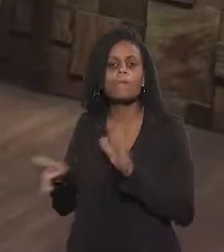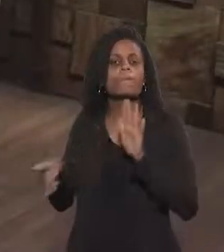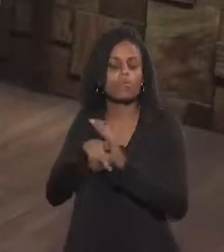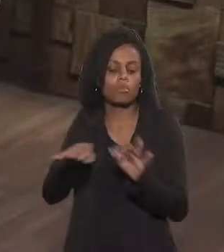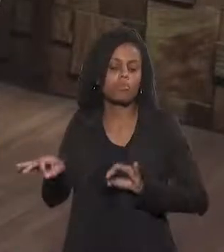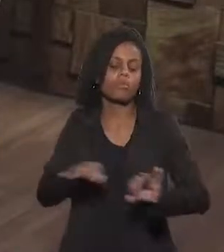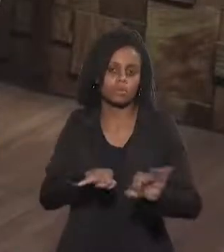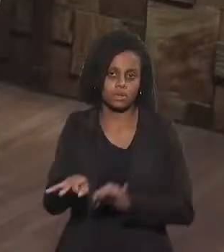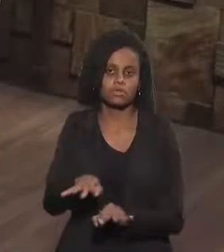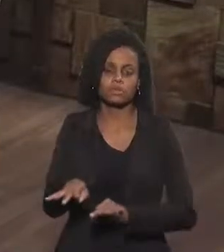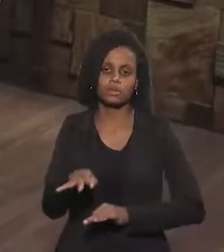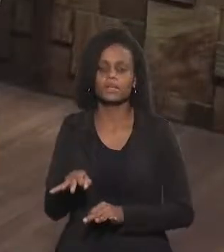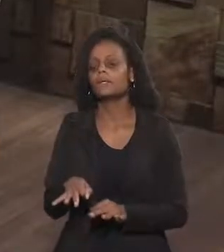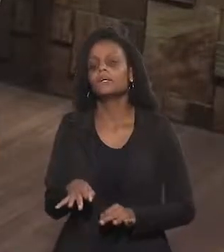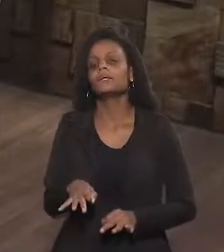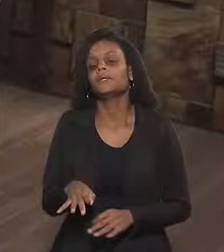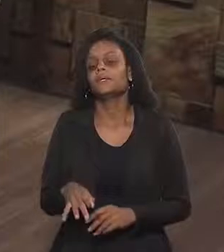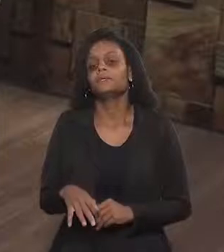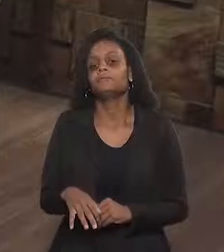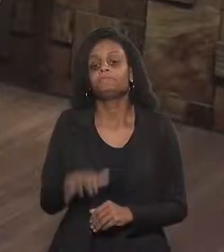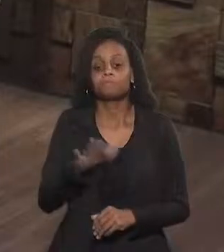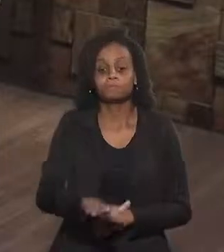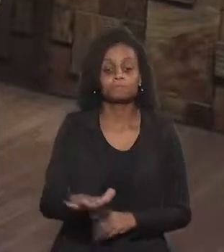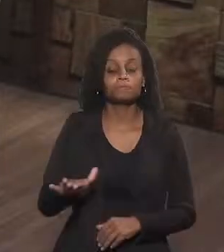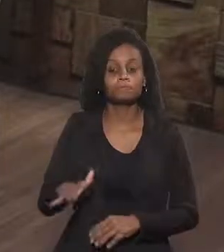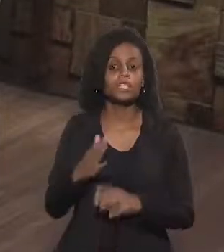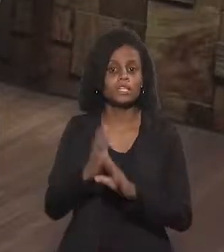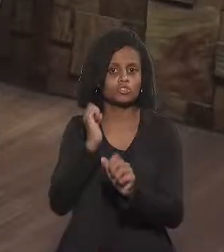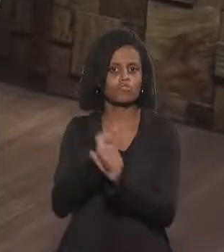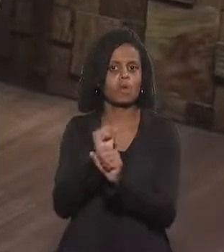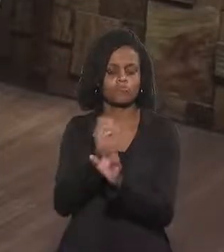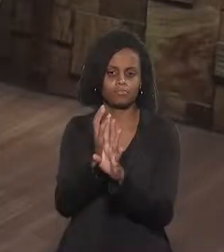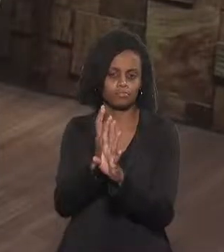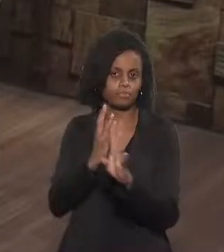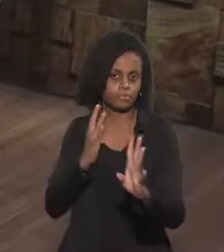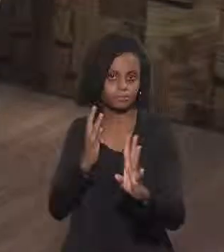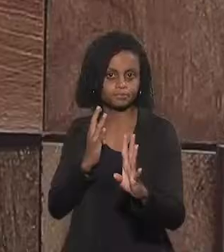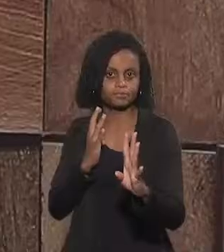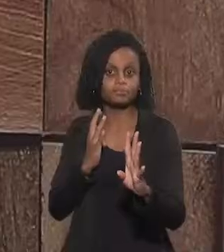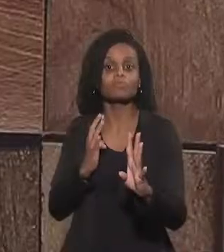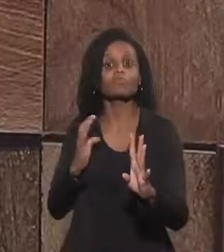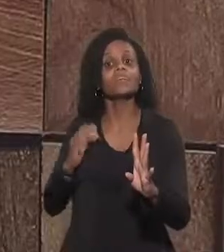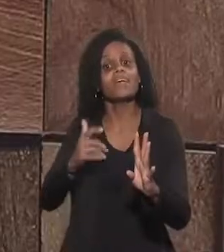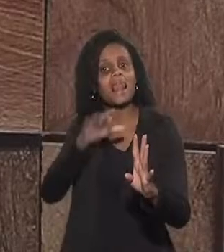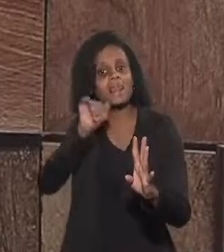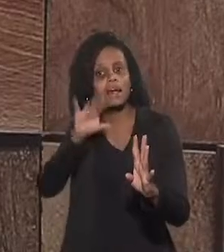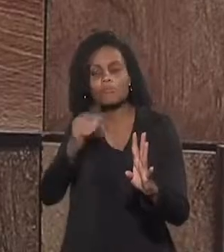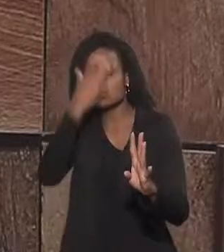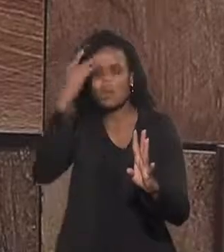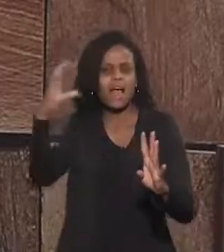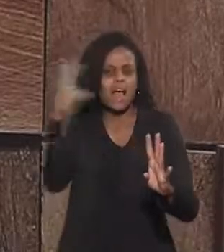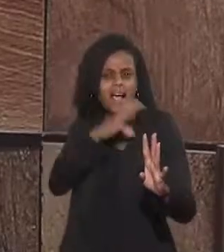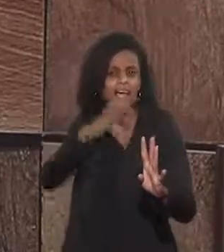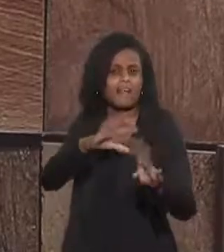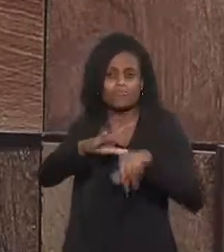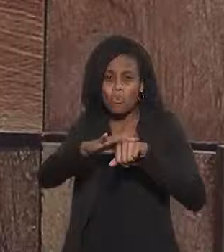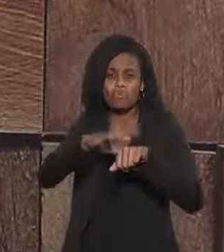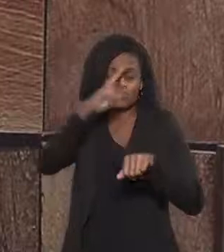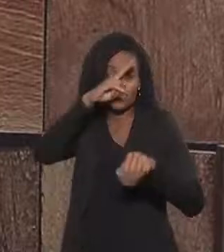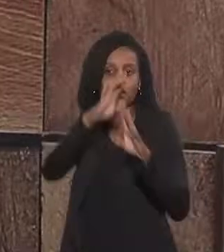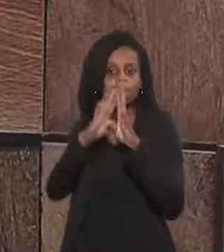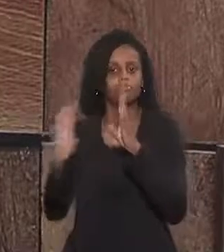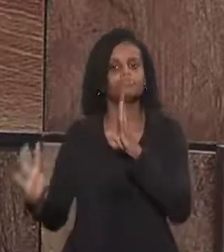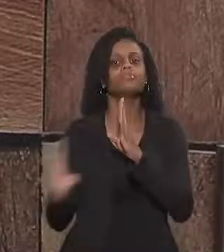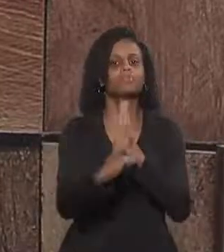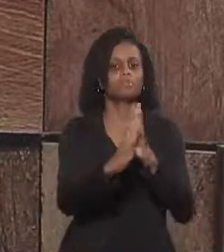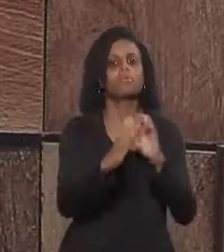pelo projeto. Isso. E aí as crianças ficam numa fila, lógico, e os mais graves passam na frente. Entendeu?